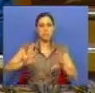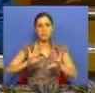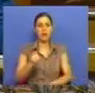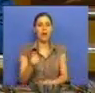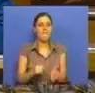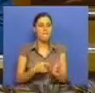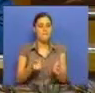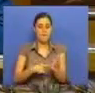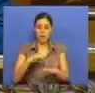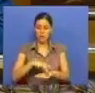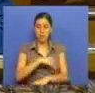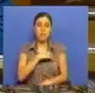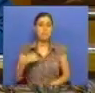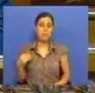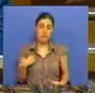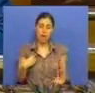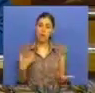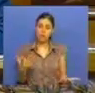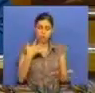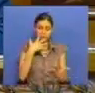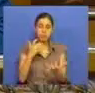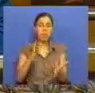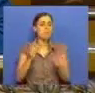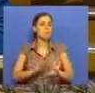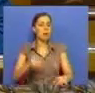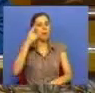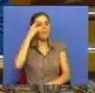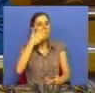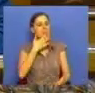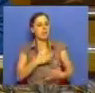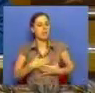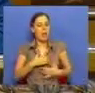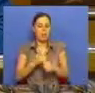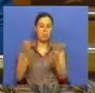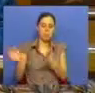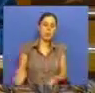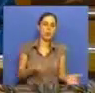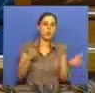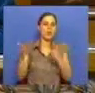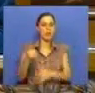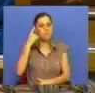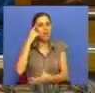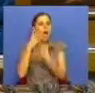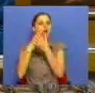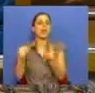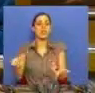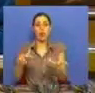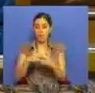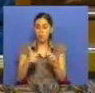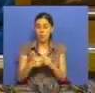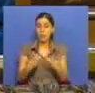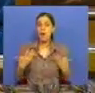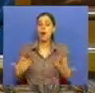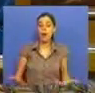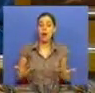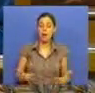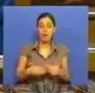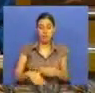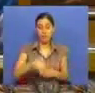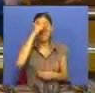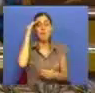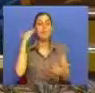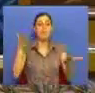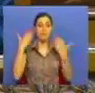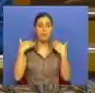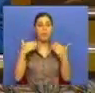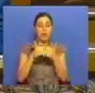falta de médicos nos hospitais. Julgou que com ganhos de eficiência ou de produtividade resolvia o problema. E agora que estamos à beira do verão,